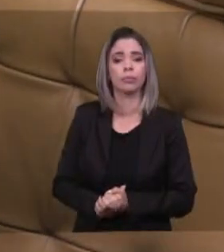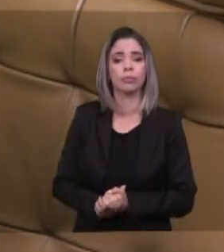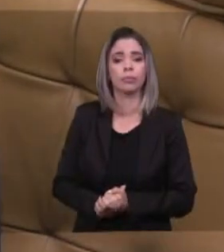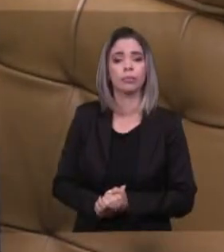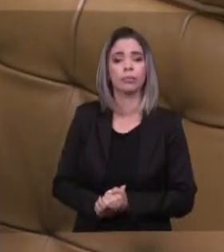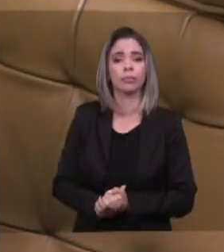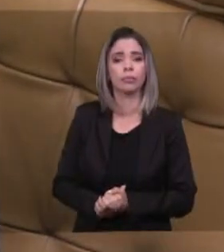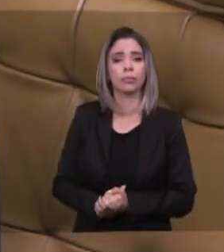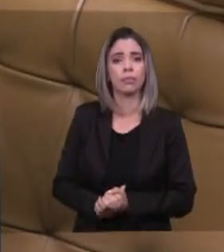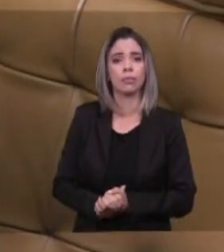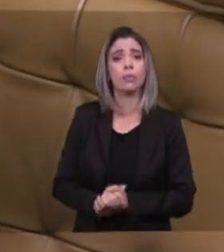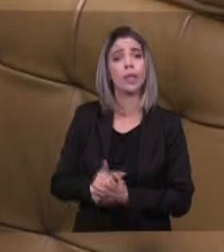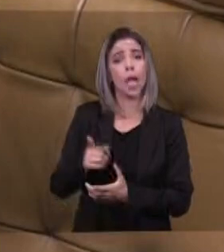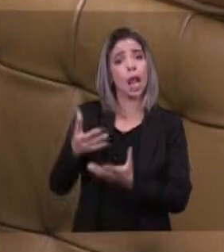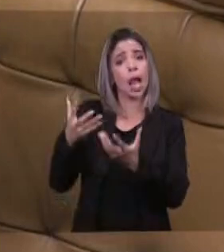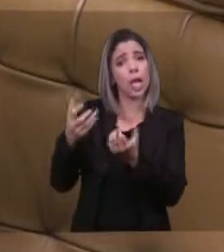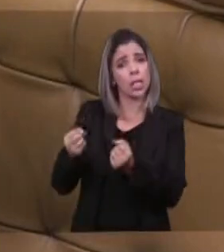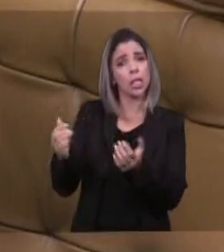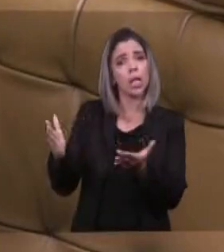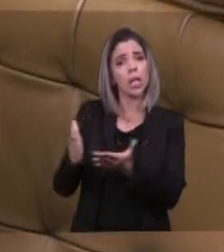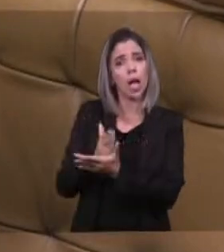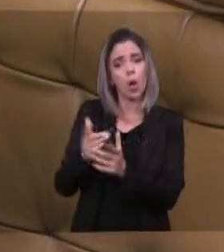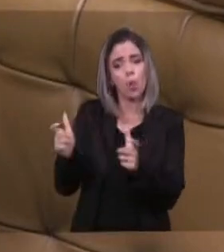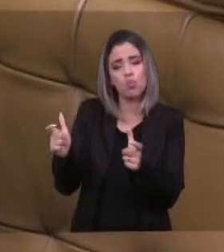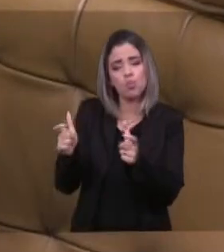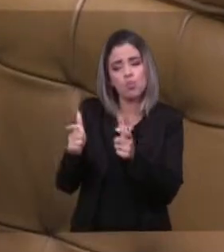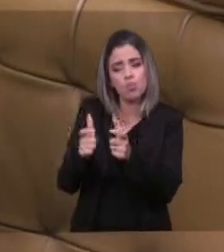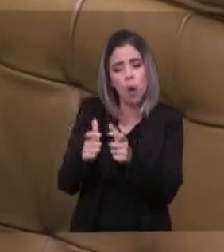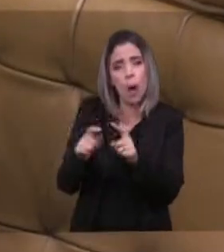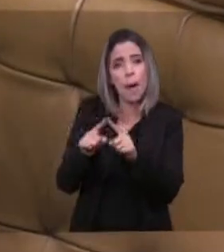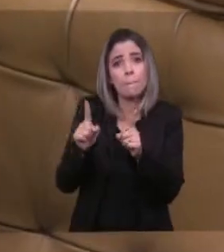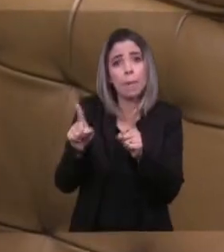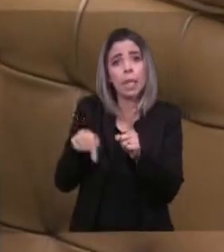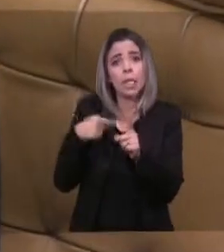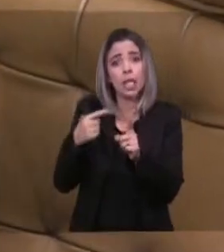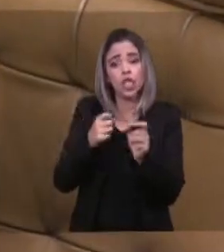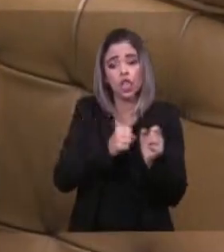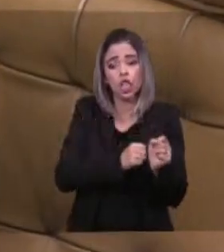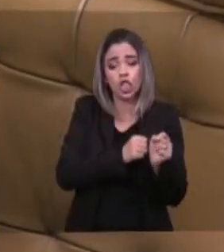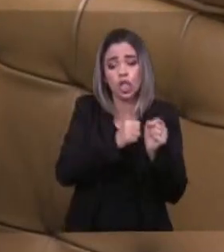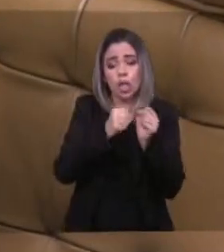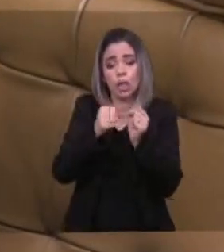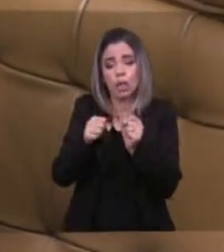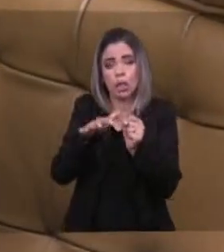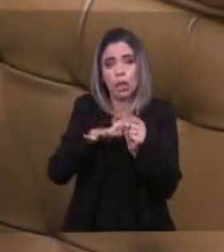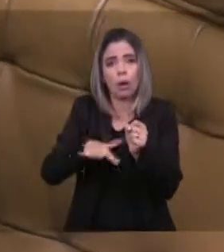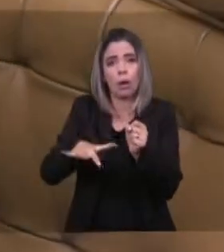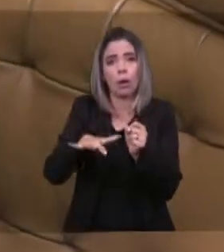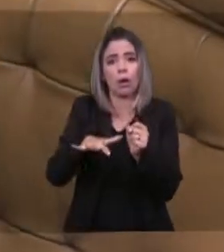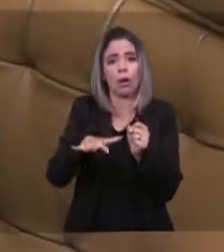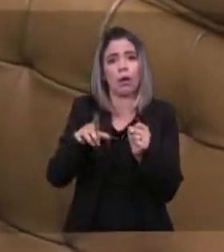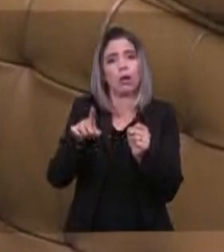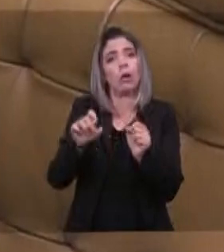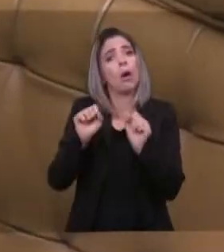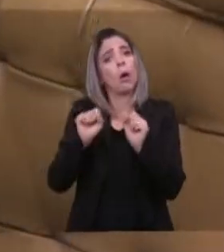se faça algumas reduções, mas que nós autonomizemos essa área, que seja a área de